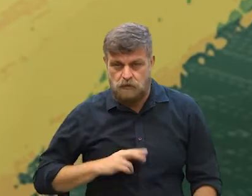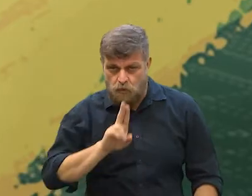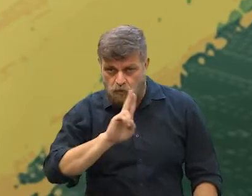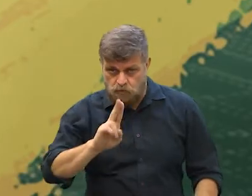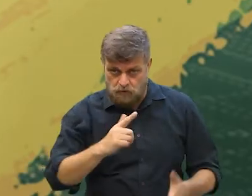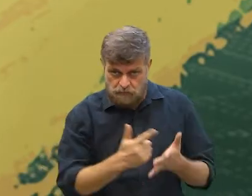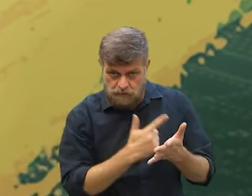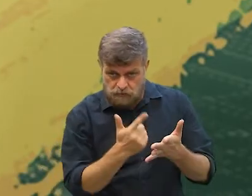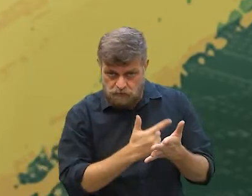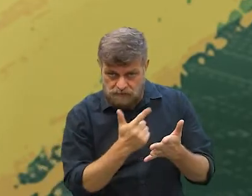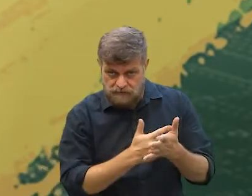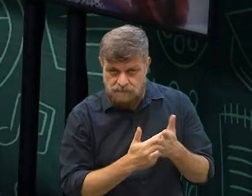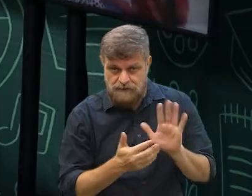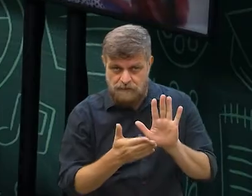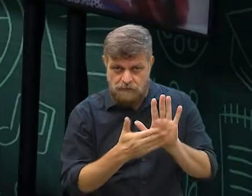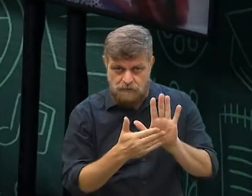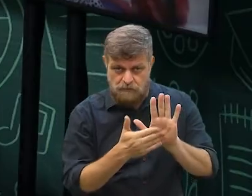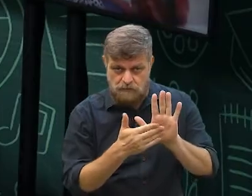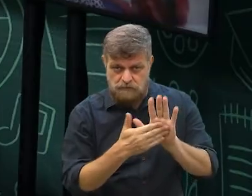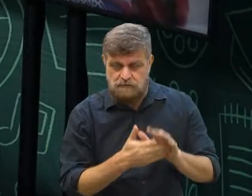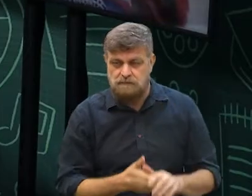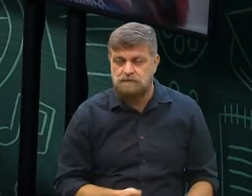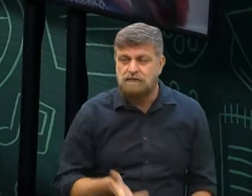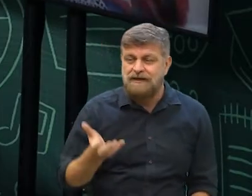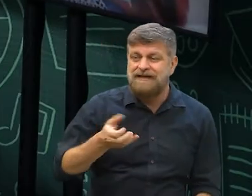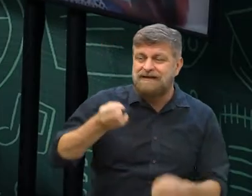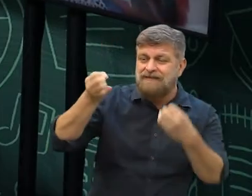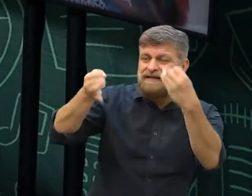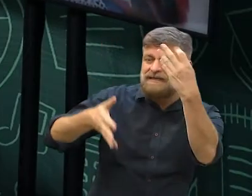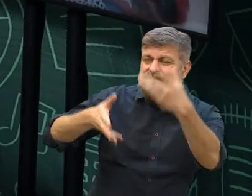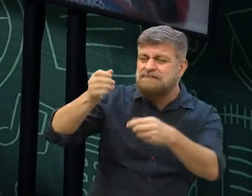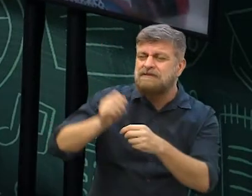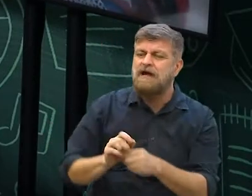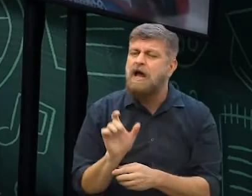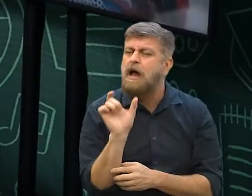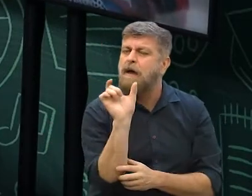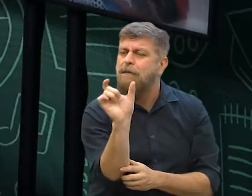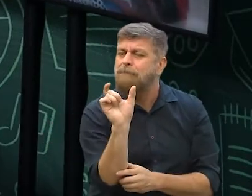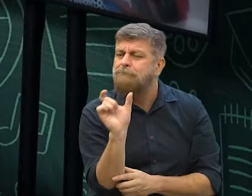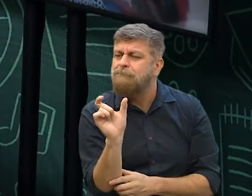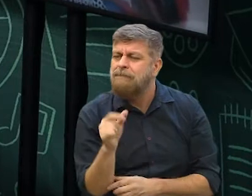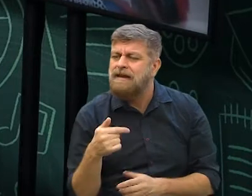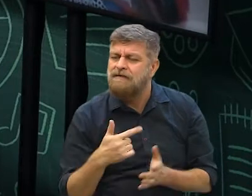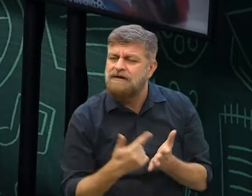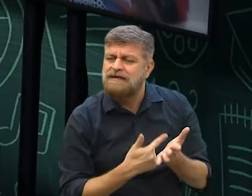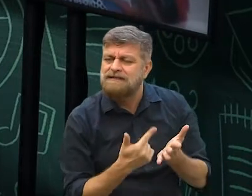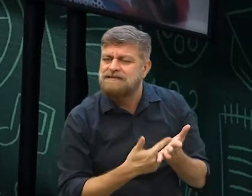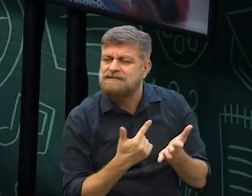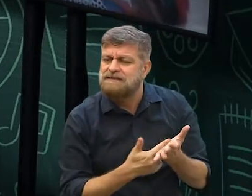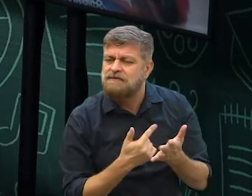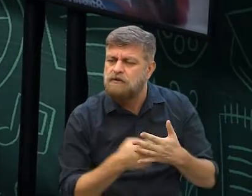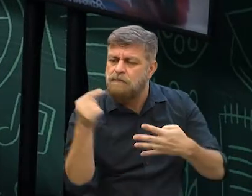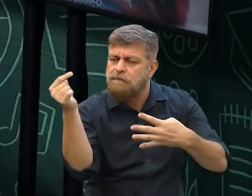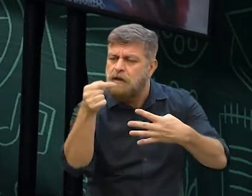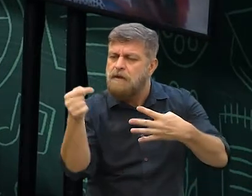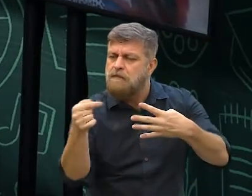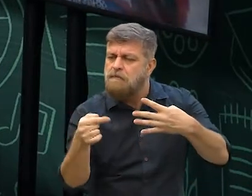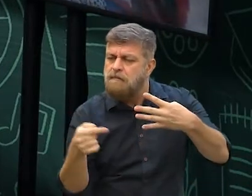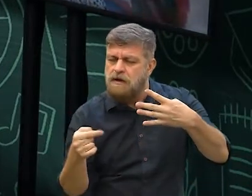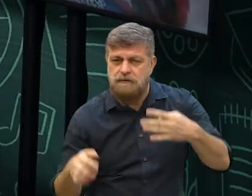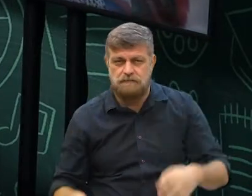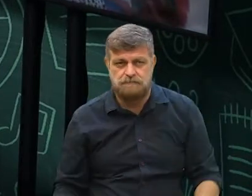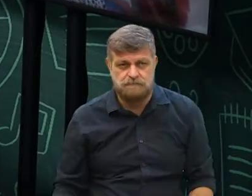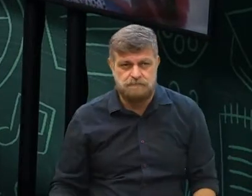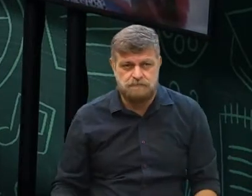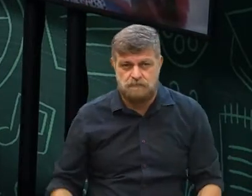deslocamentos e proposições a senhora explicasse um pouquinho mais para gente a respeito desses tópicos